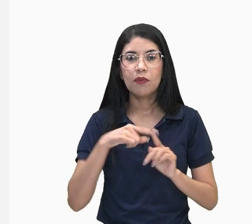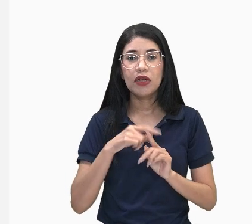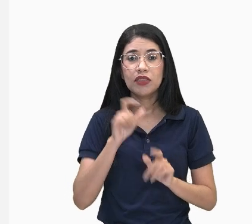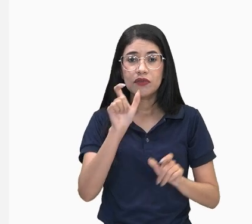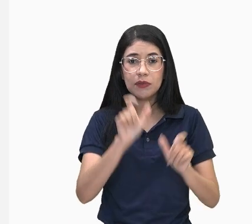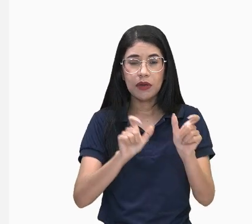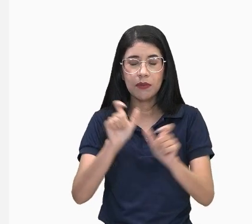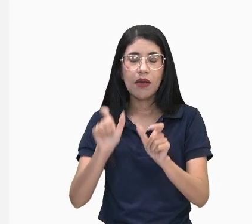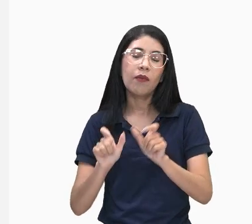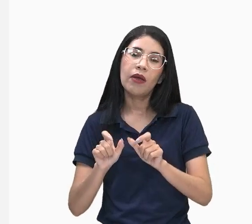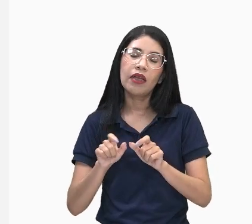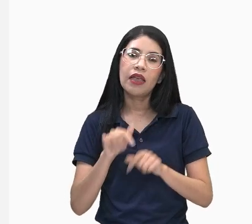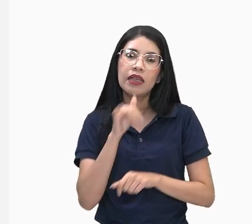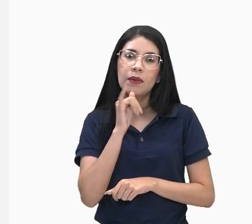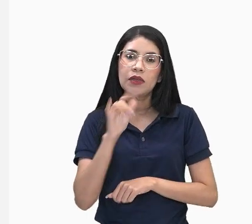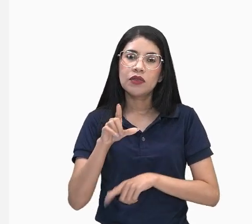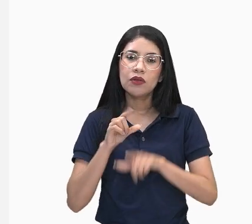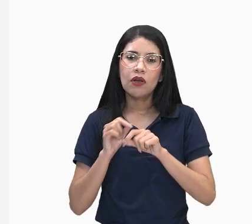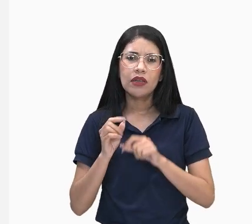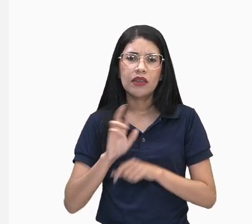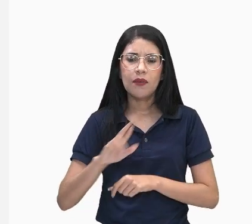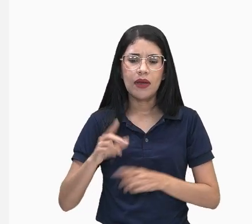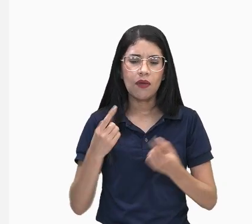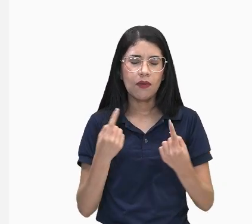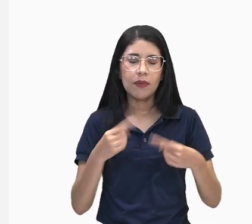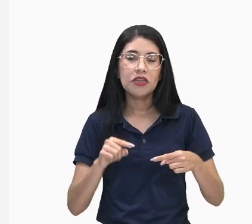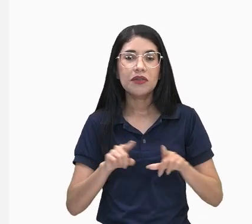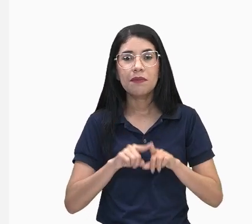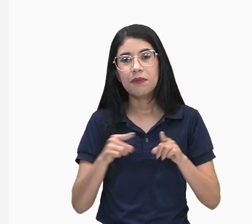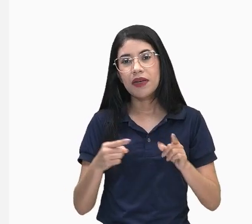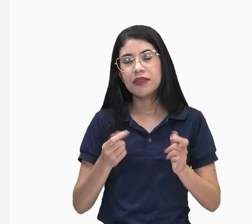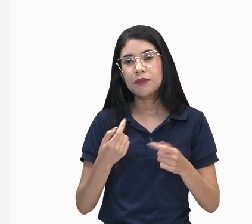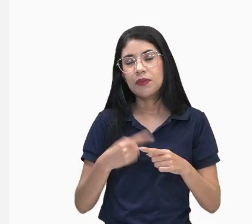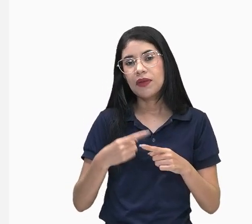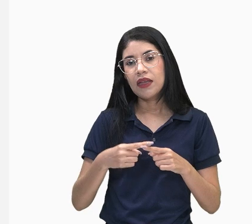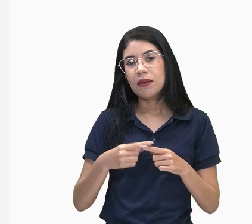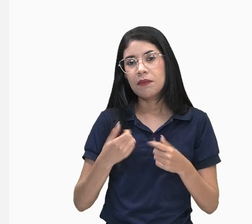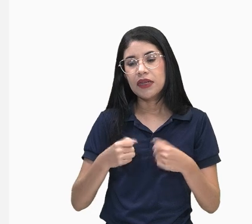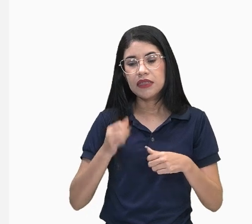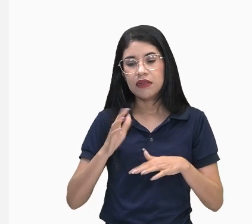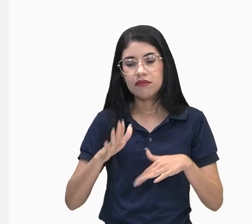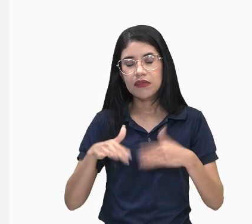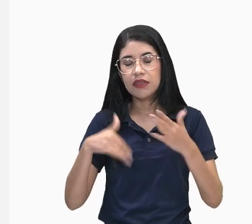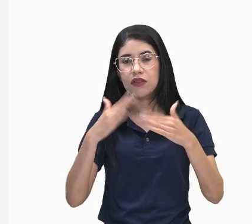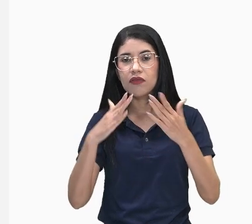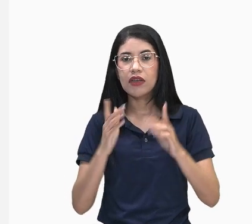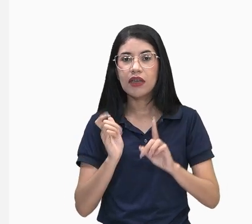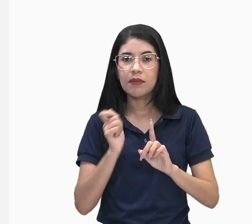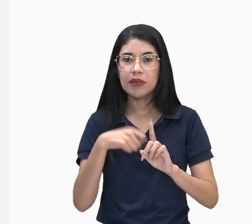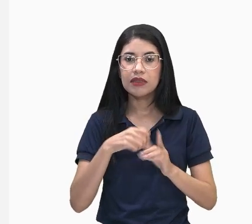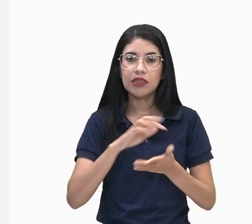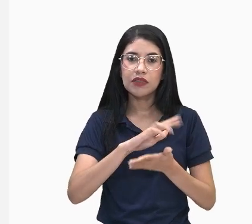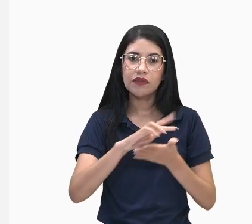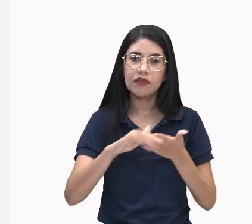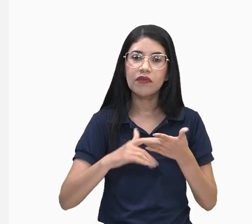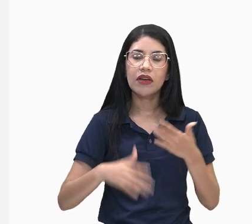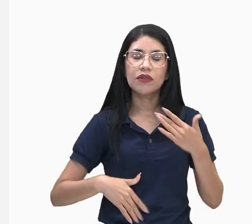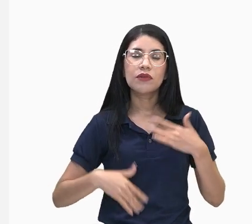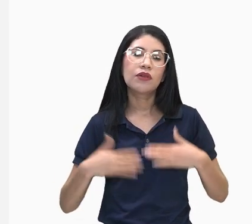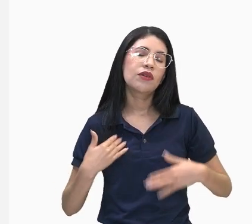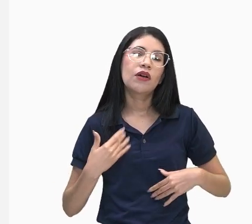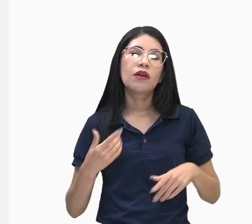né? Você escolhe praticar não para competir, mas porque você quer desenvolver essas capacidades físicas, você